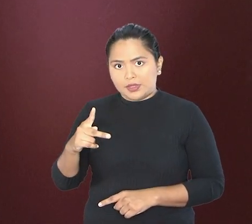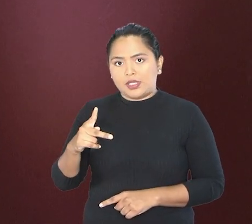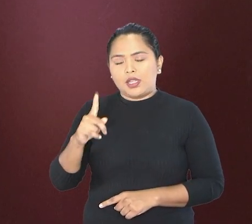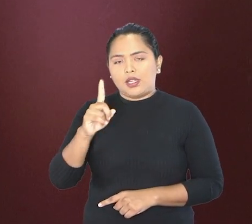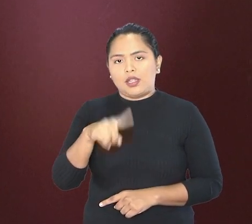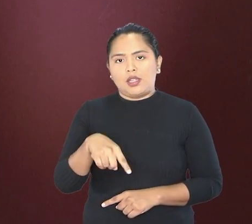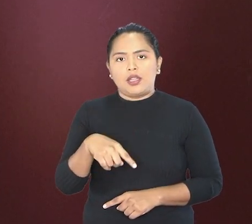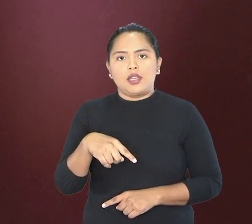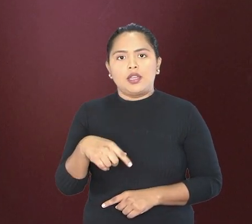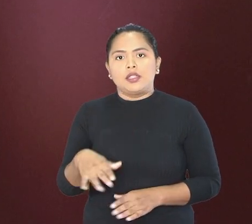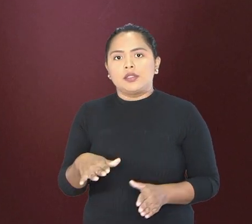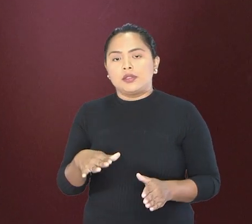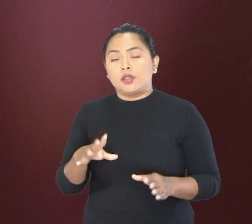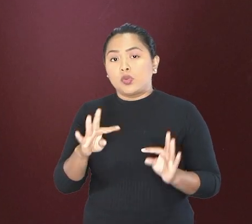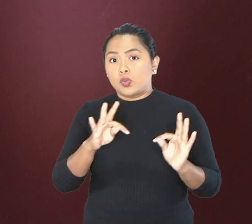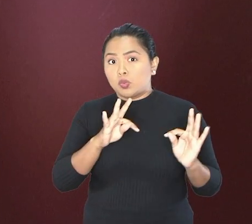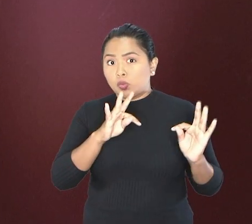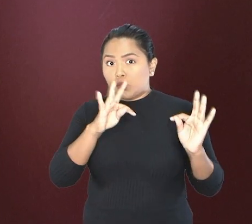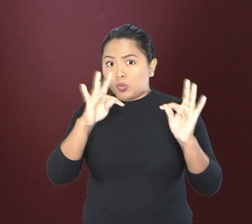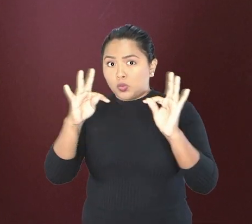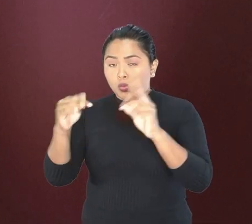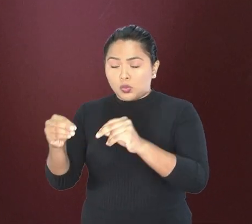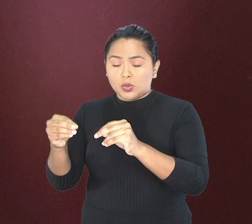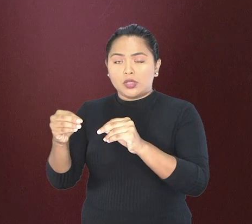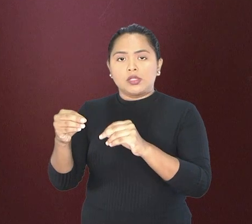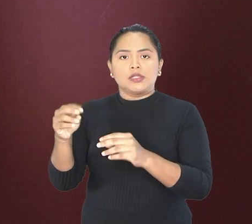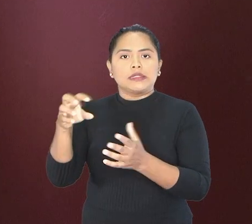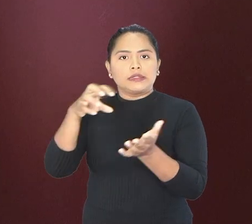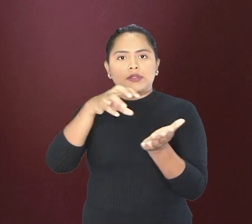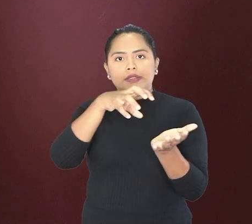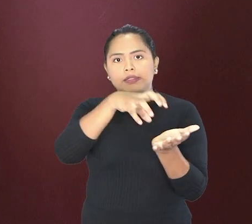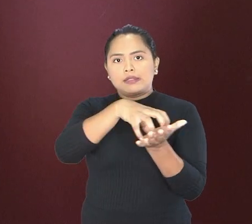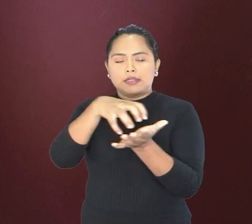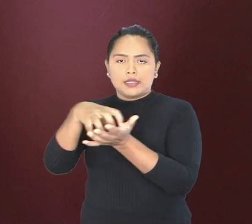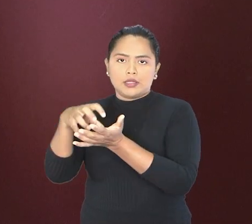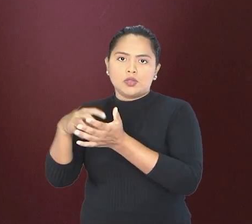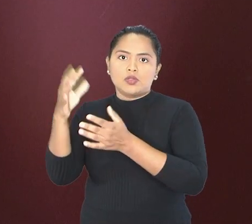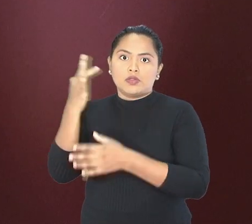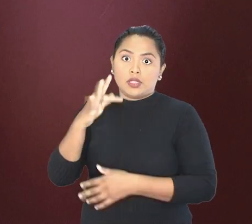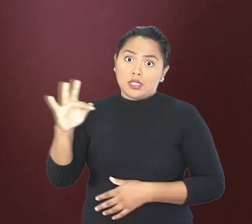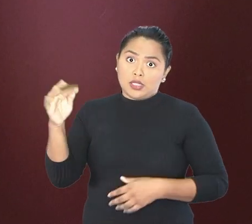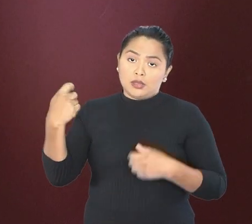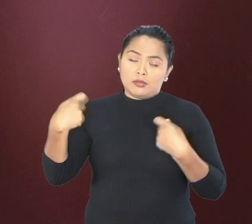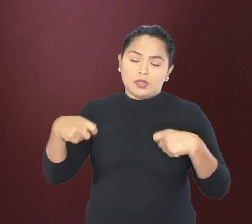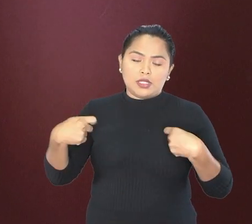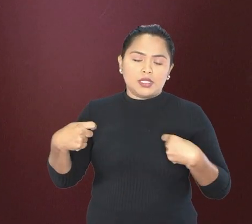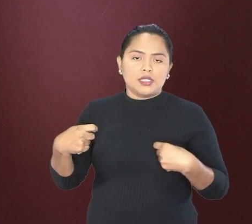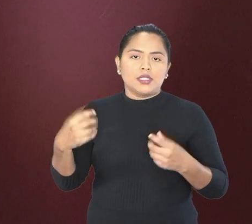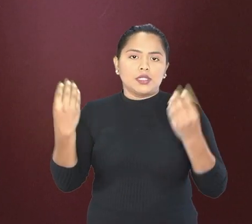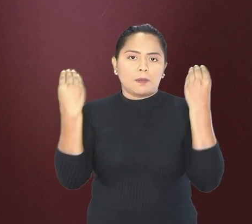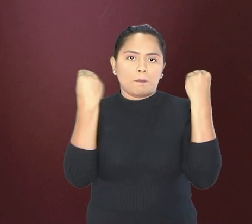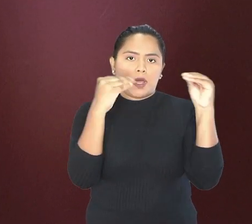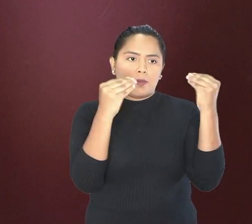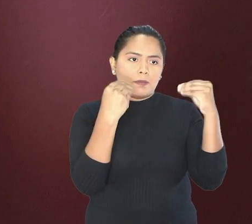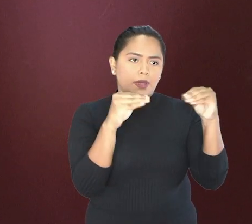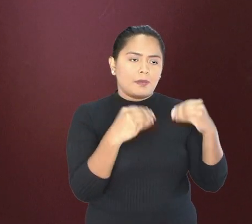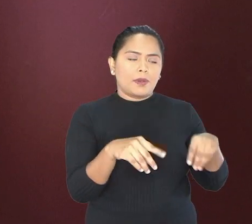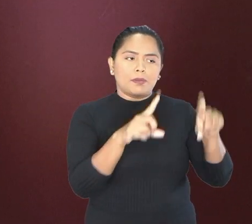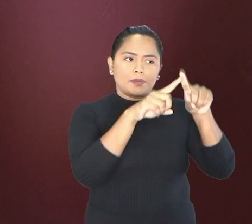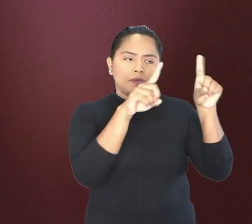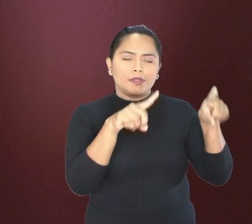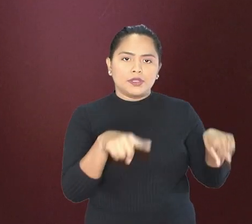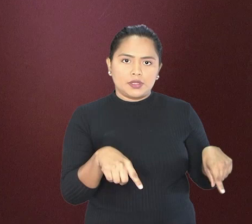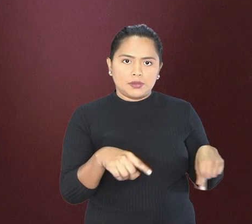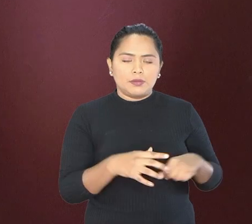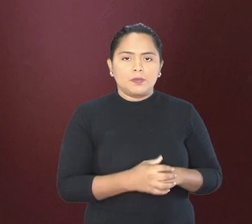todos os órgãos públicos federais preenchem. Então, quando a gente faz esse levantamento de necessidade de desenvolvimento, a nossa instituição